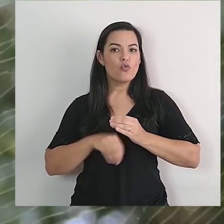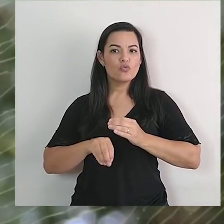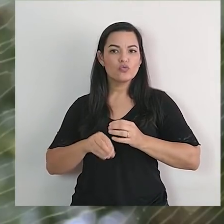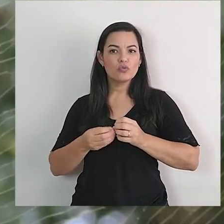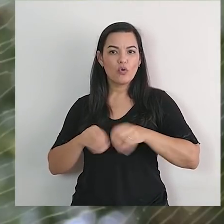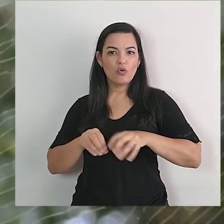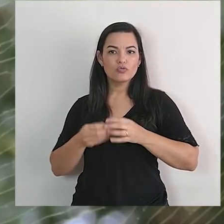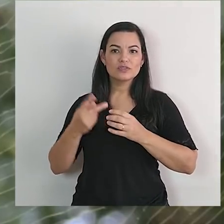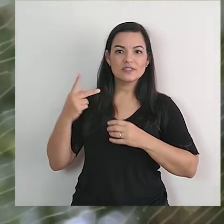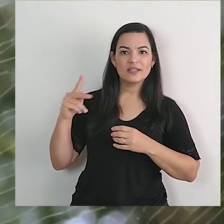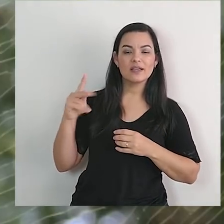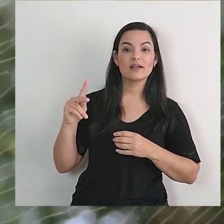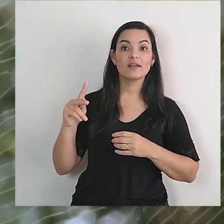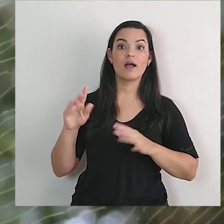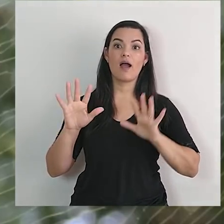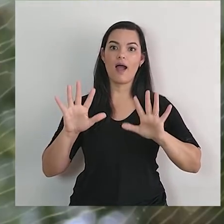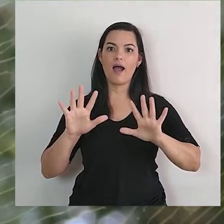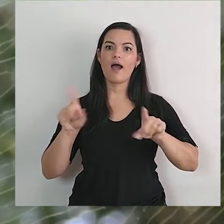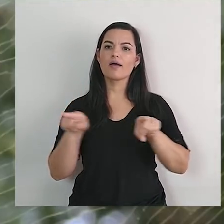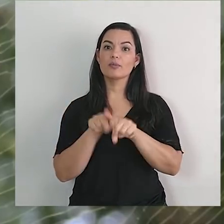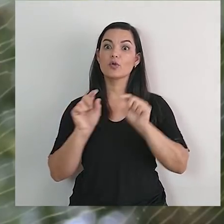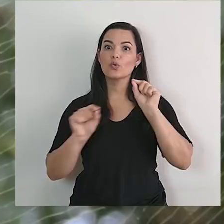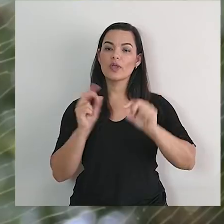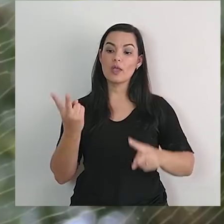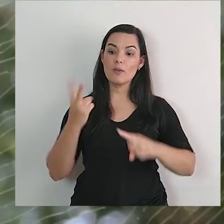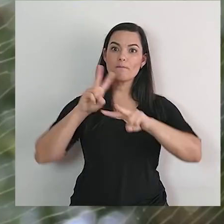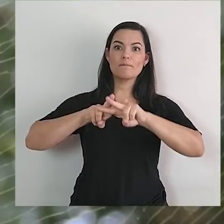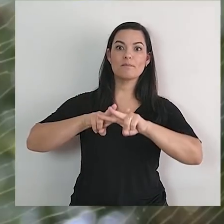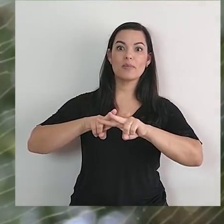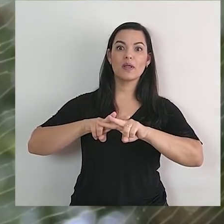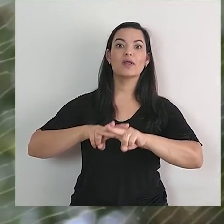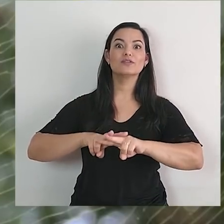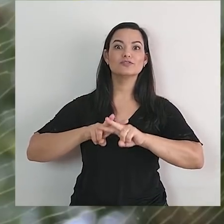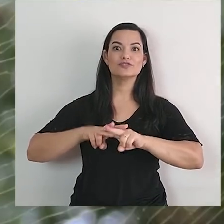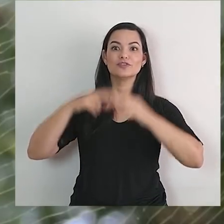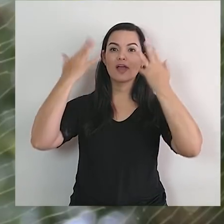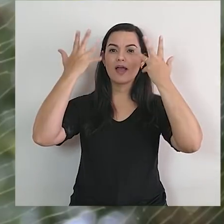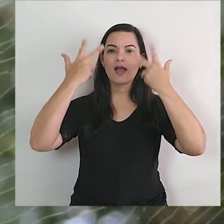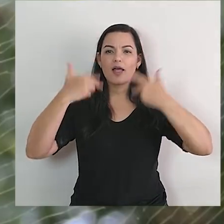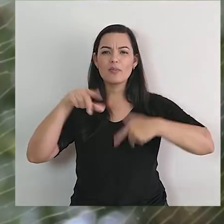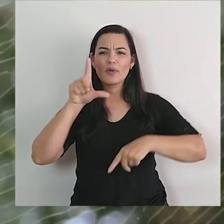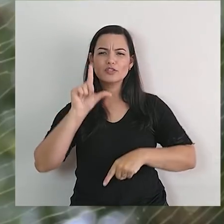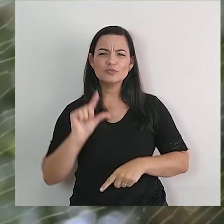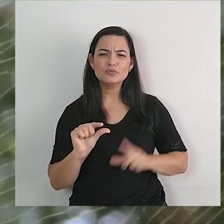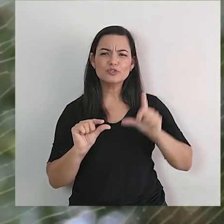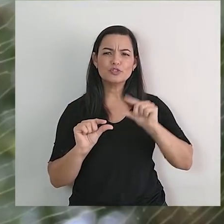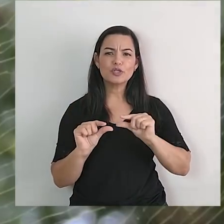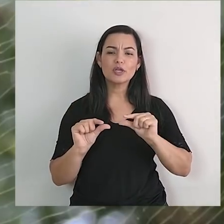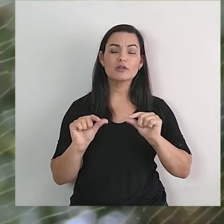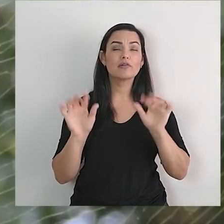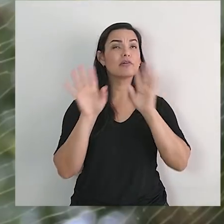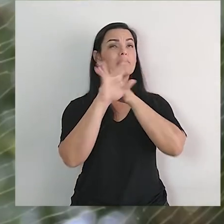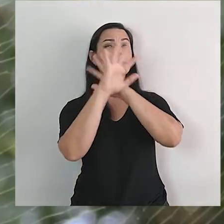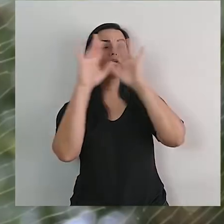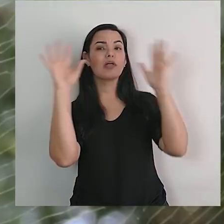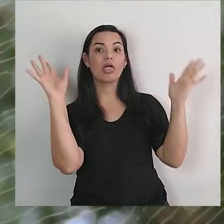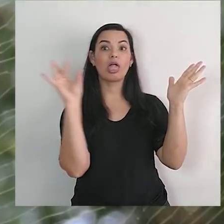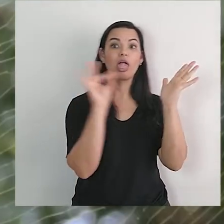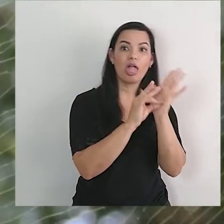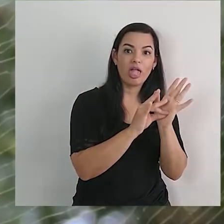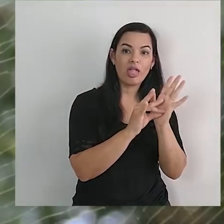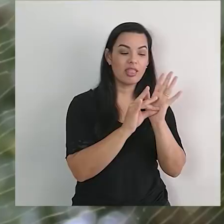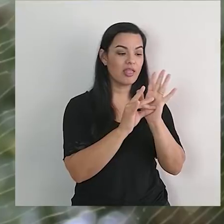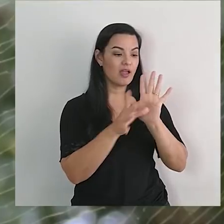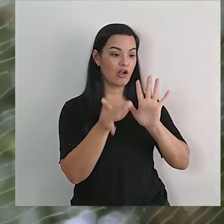para insetos distraídos que, ao passar por ela, acabam presos,